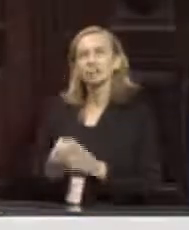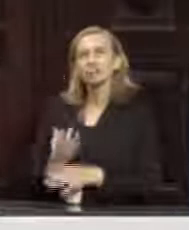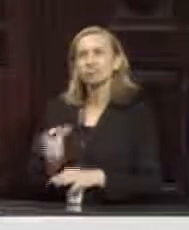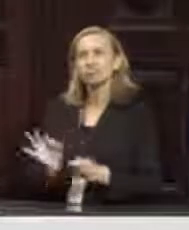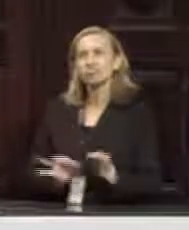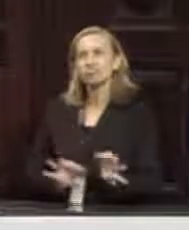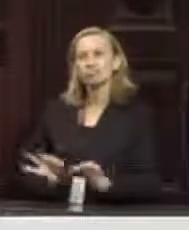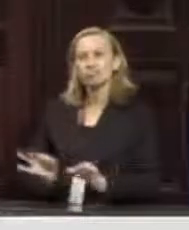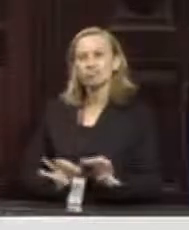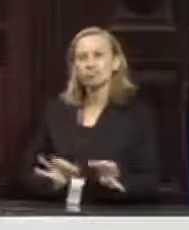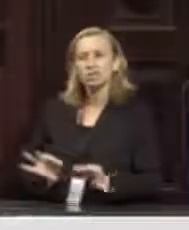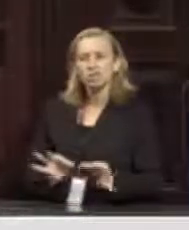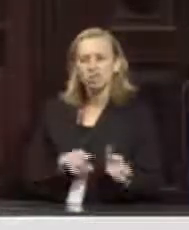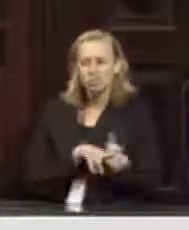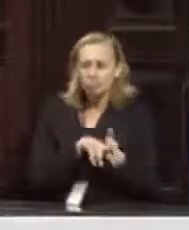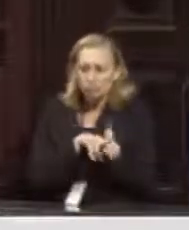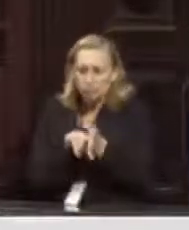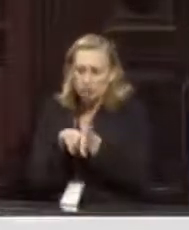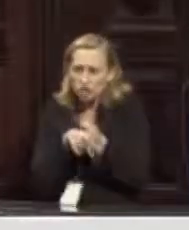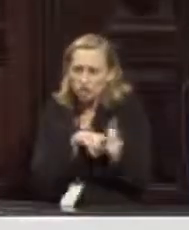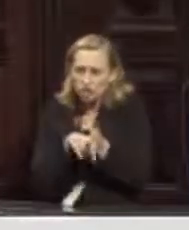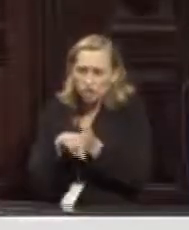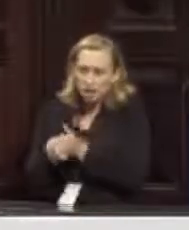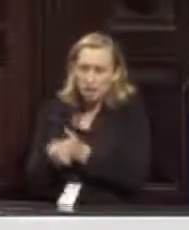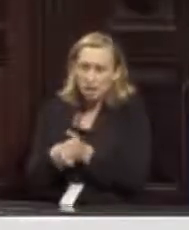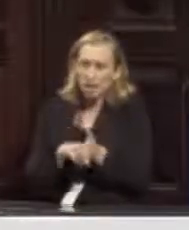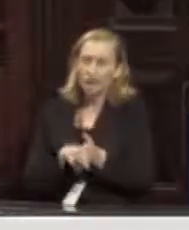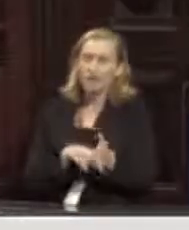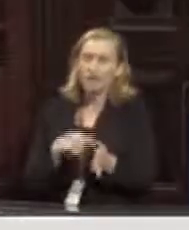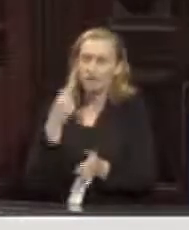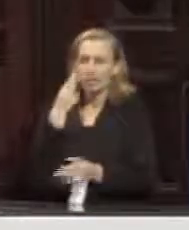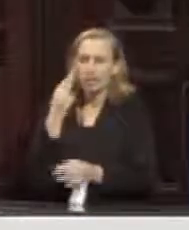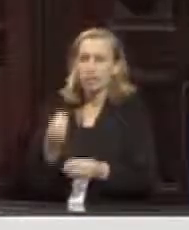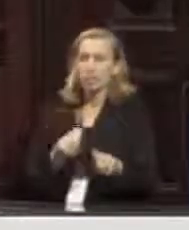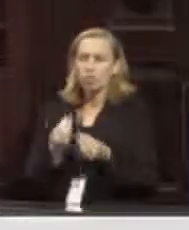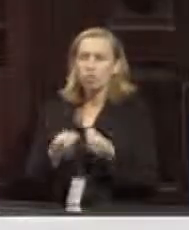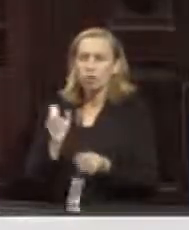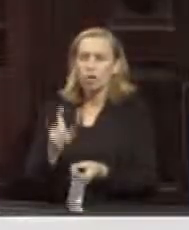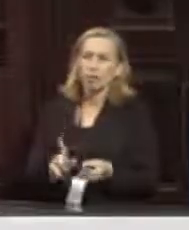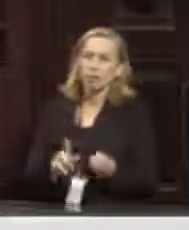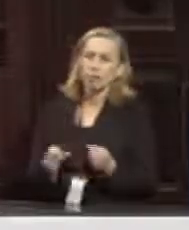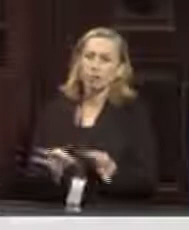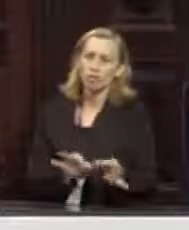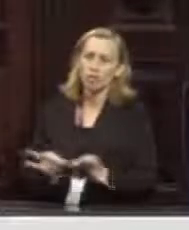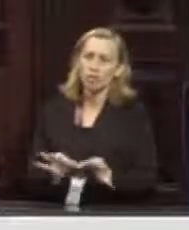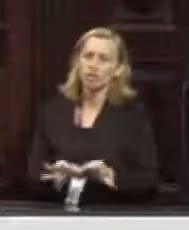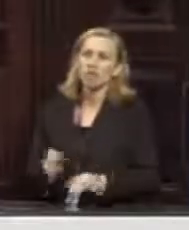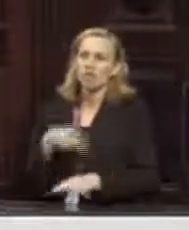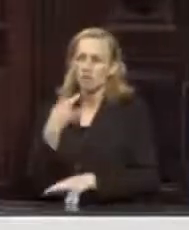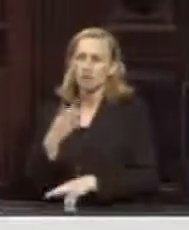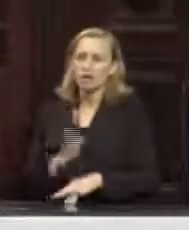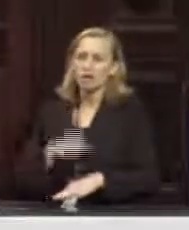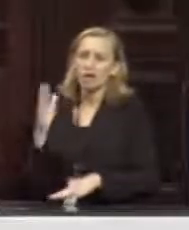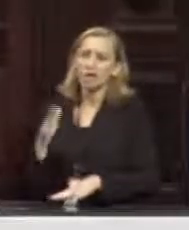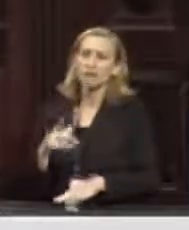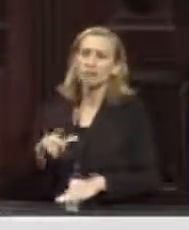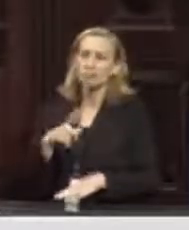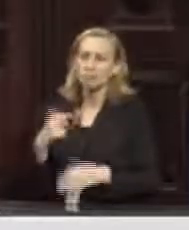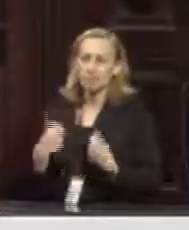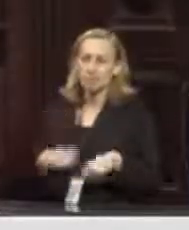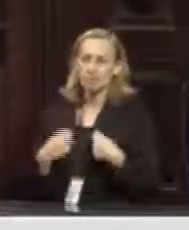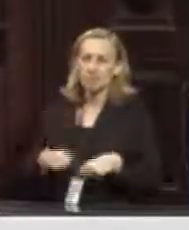a rascunhar o desenho de um projeto. E digo mais, esse projeto tem que ter a participação